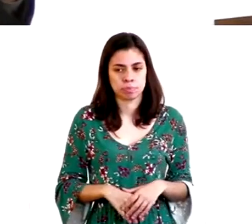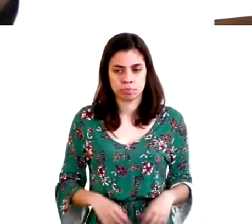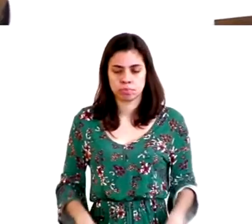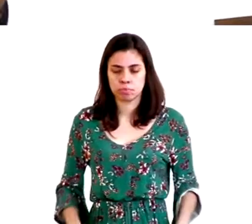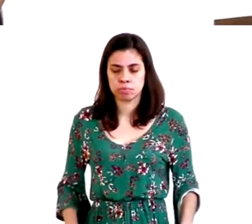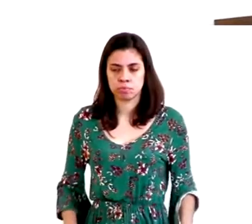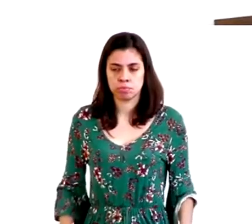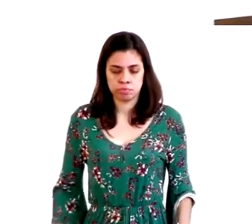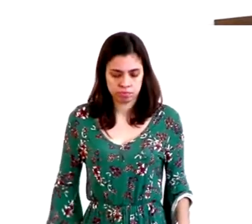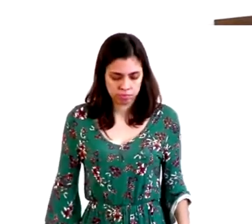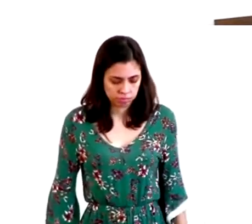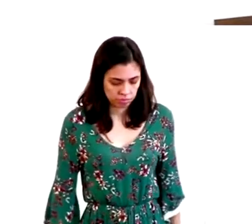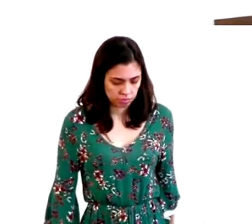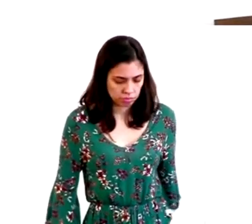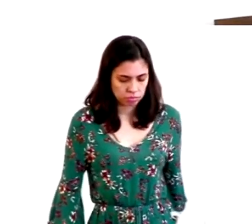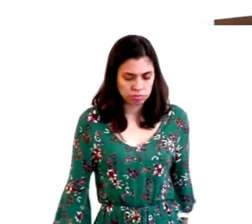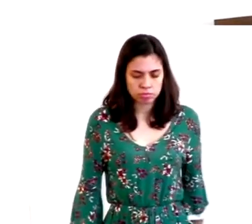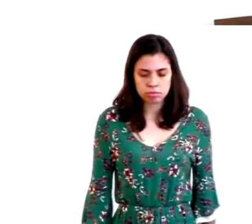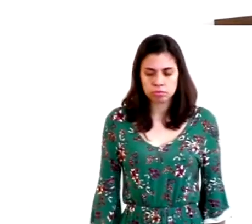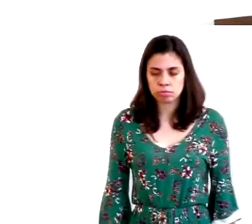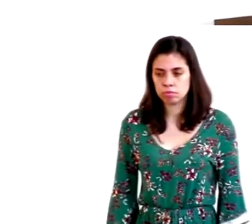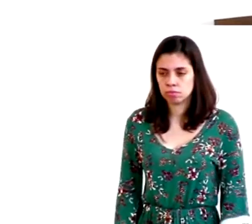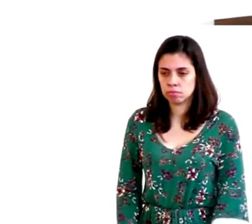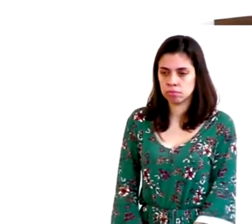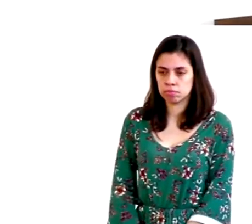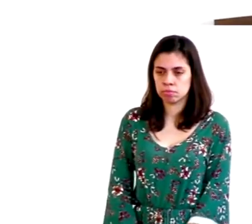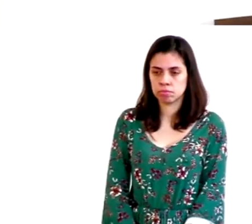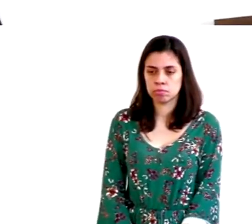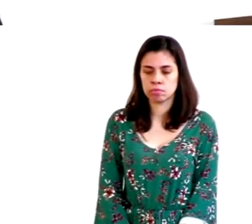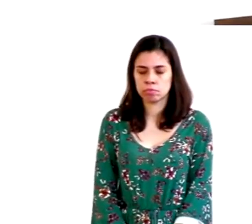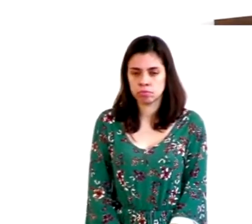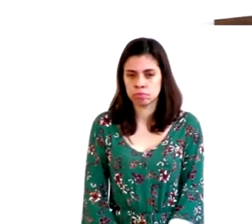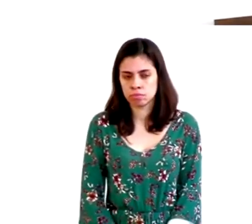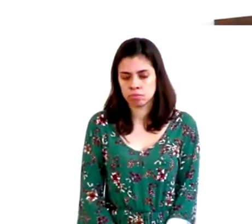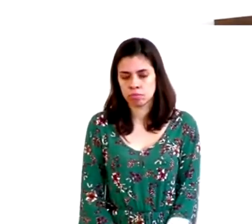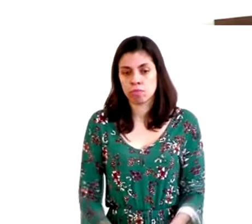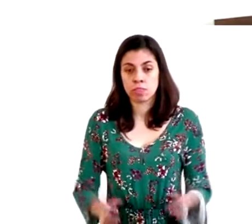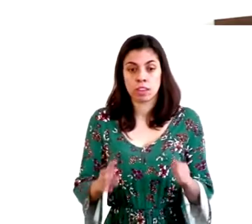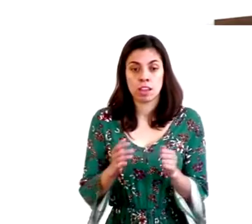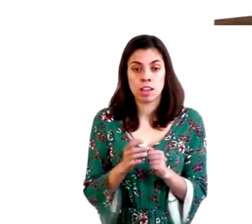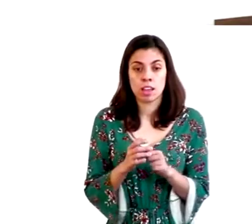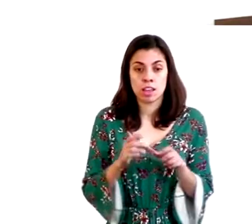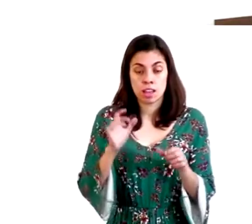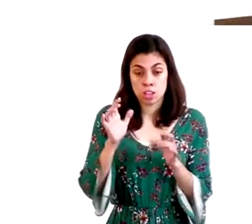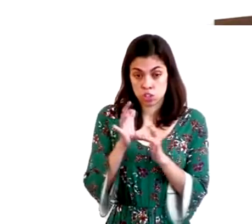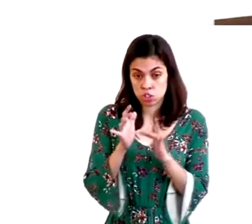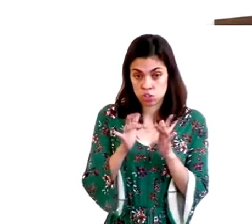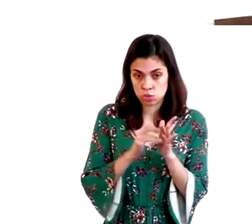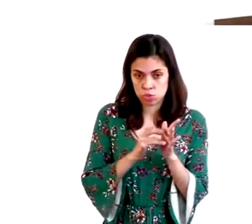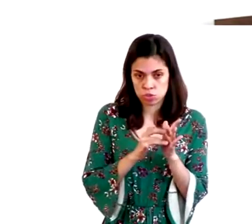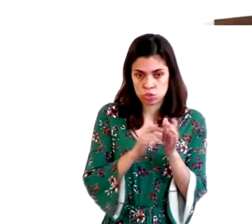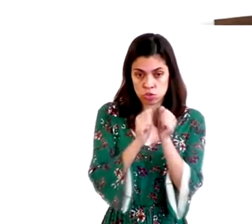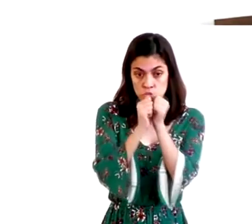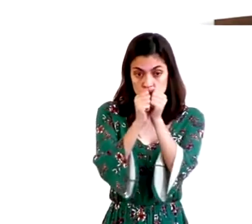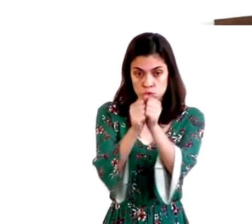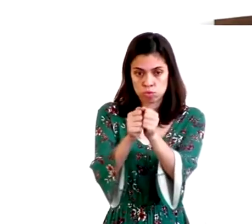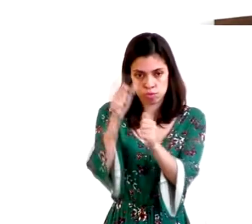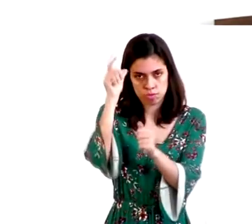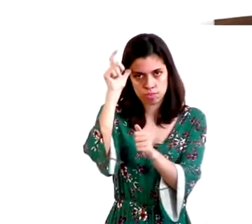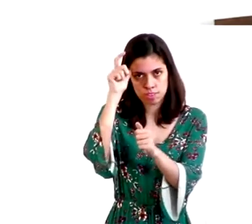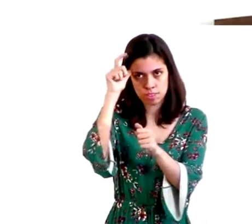prostrado você me adorar. Então Jesus ordenou: arreda-te,